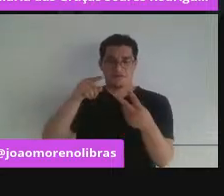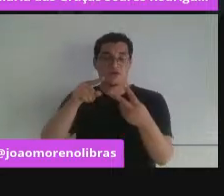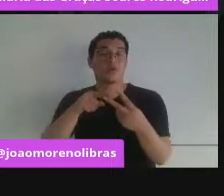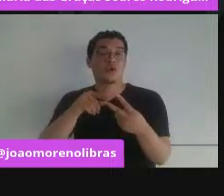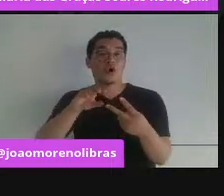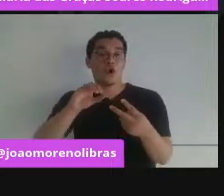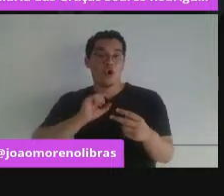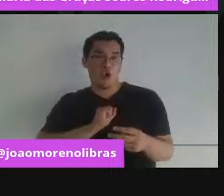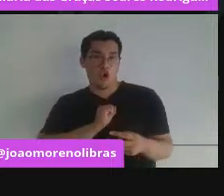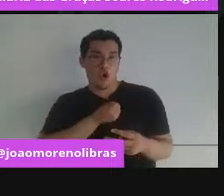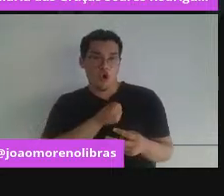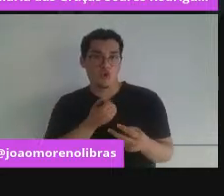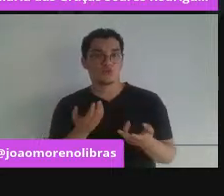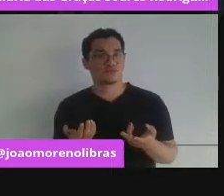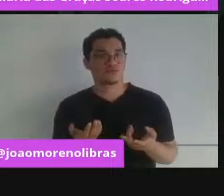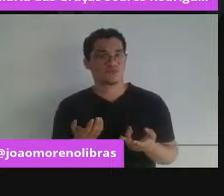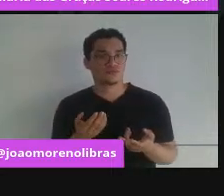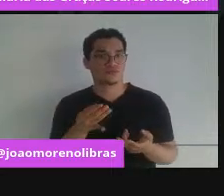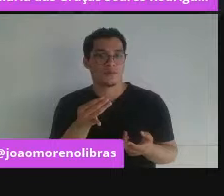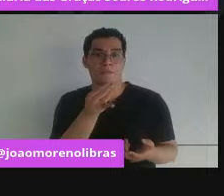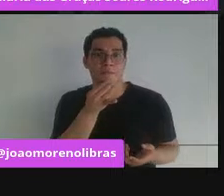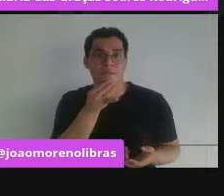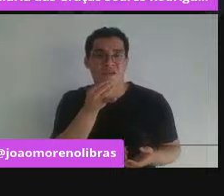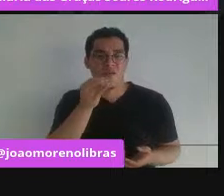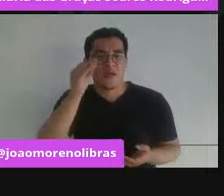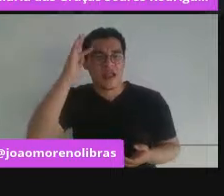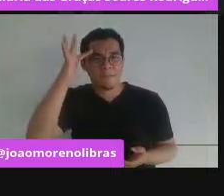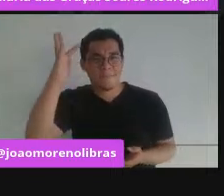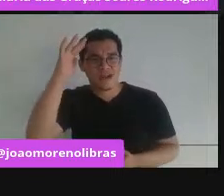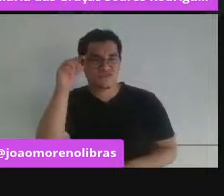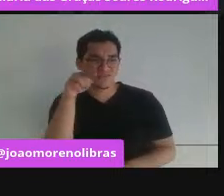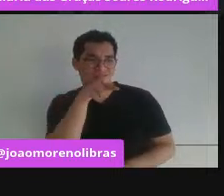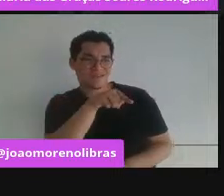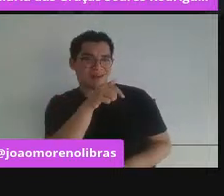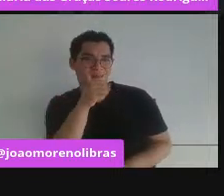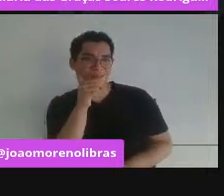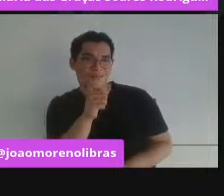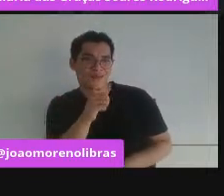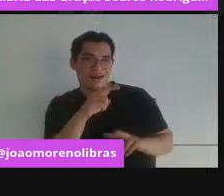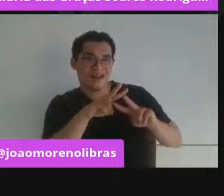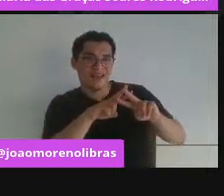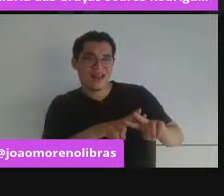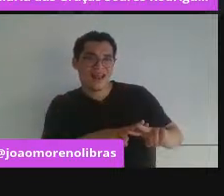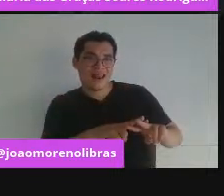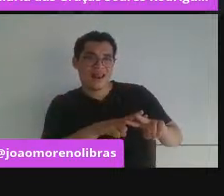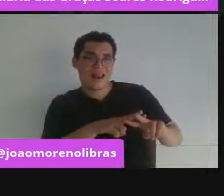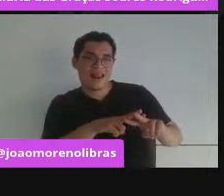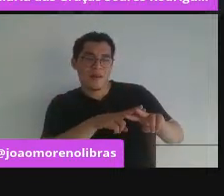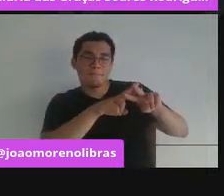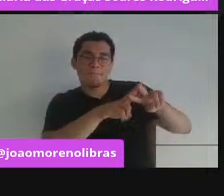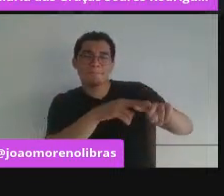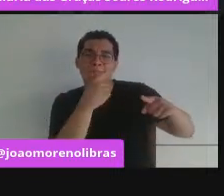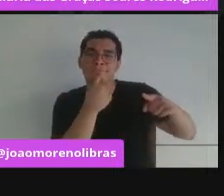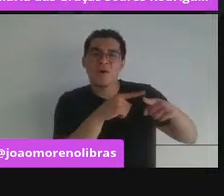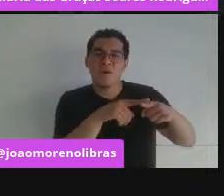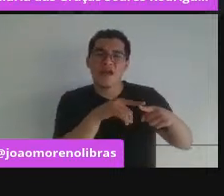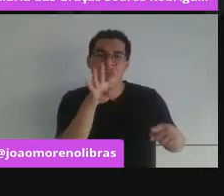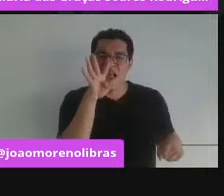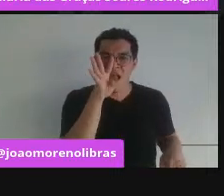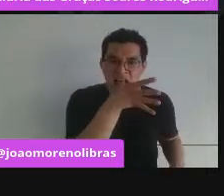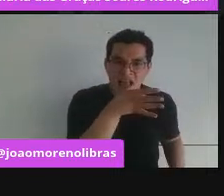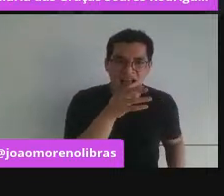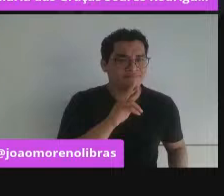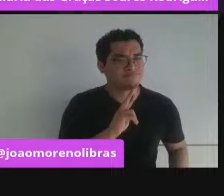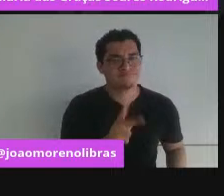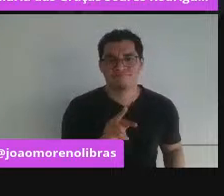não aprontaram na vida. Não estão presas à toa. Enfim, caracteriza-se como violência